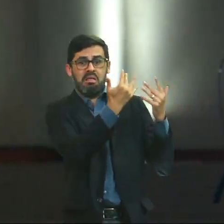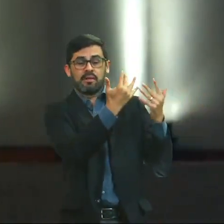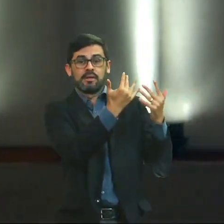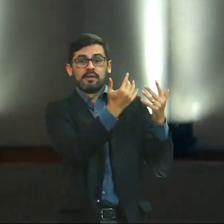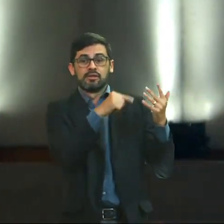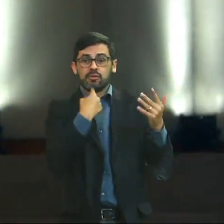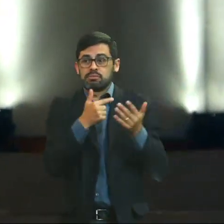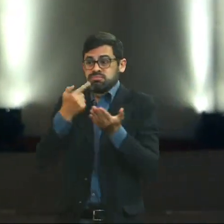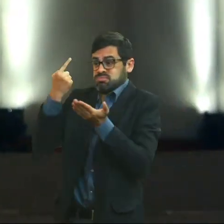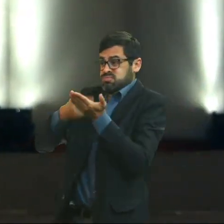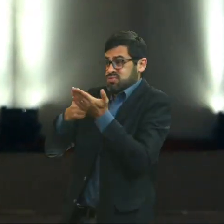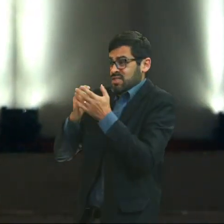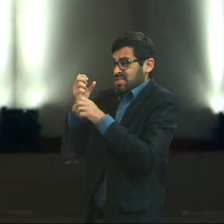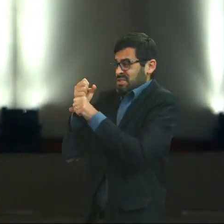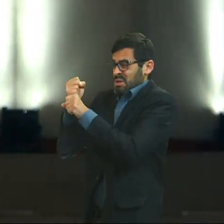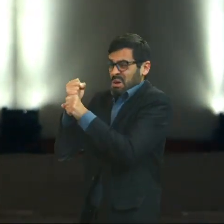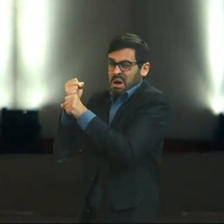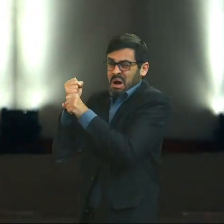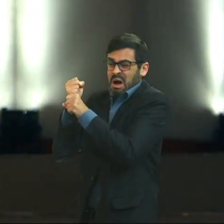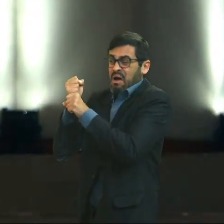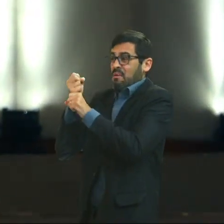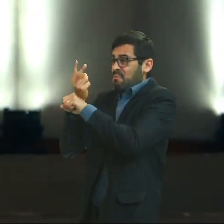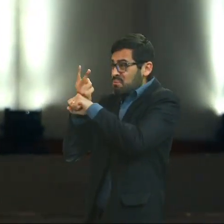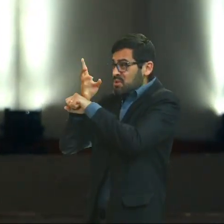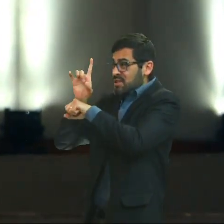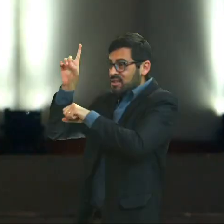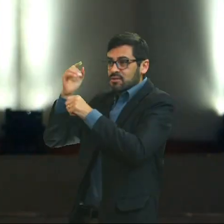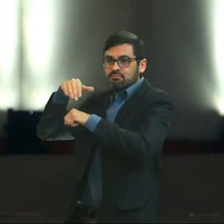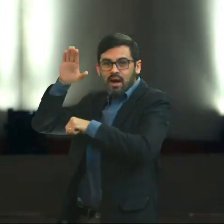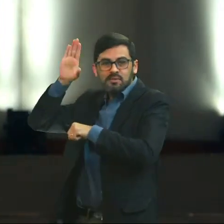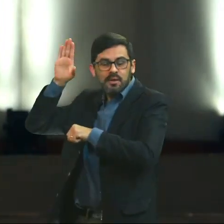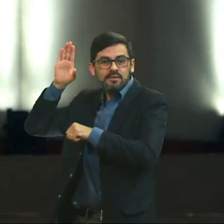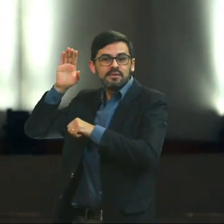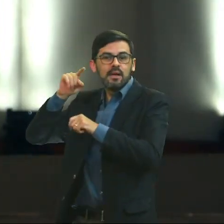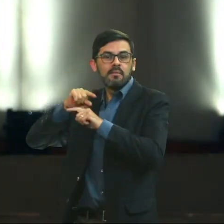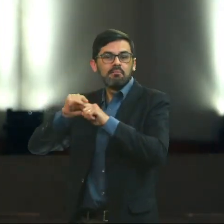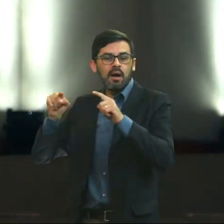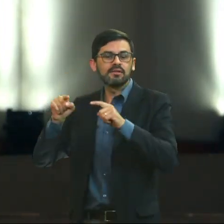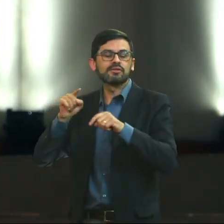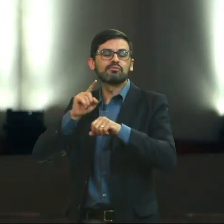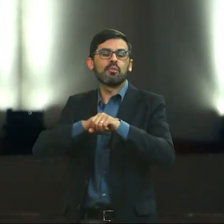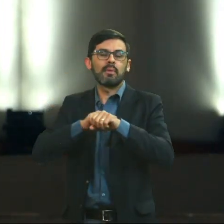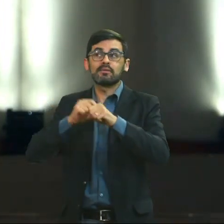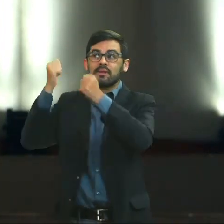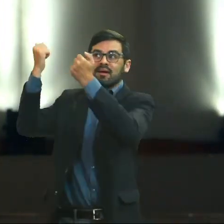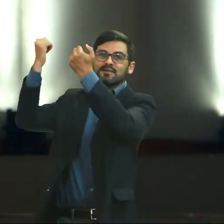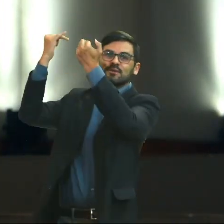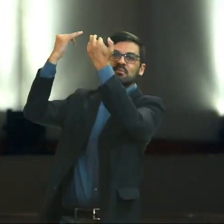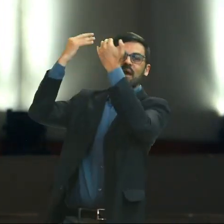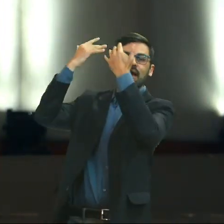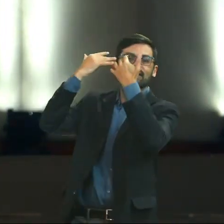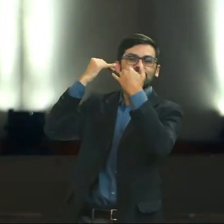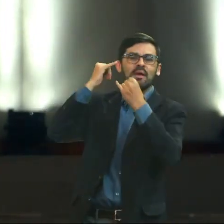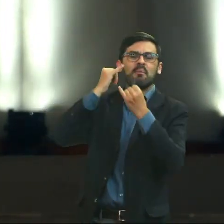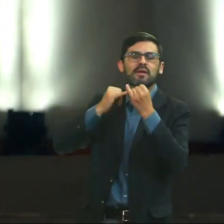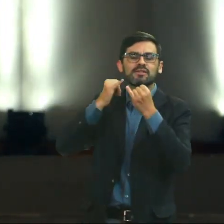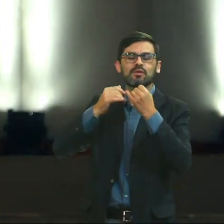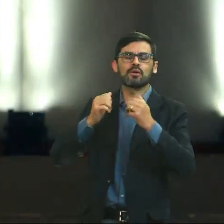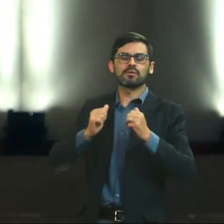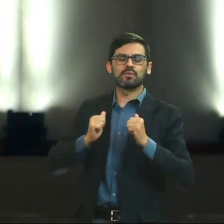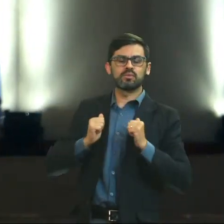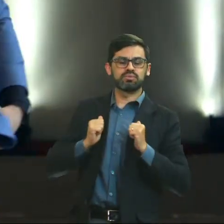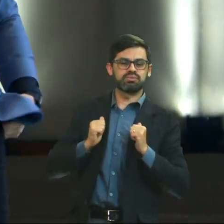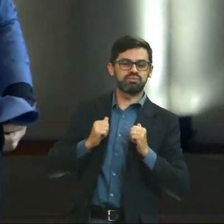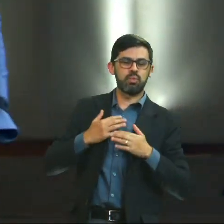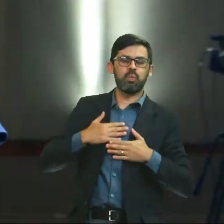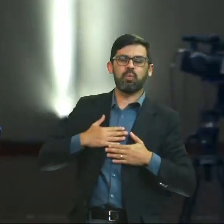vezes abraça a fé e busca mais, mas a gente se acomoda quando as bênçãos chegam. Eu nunca me